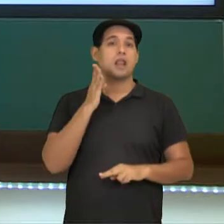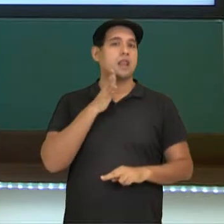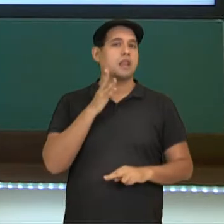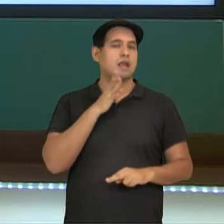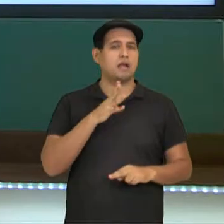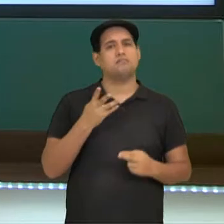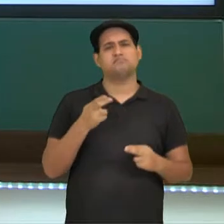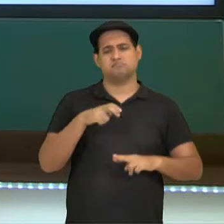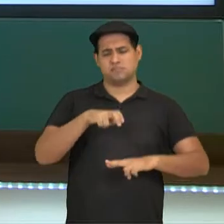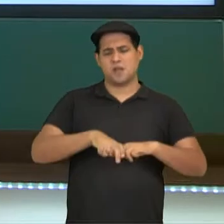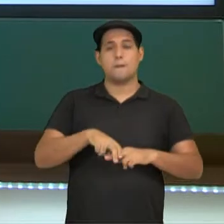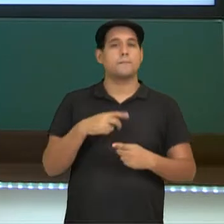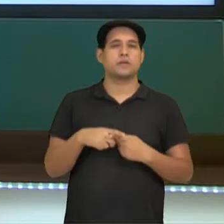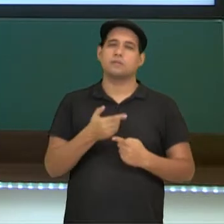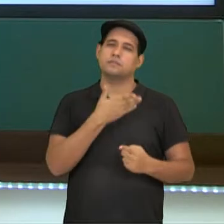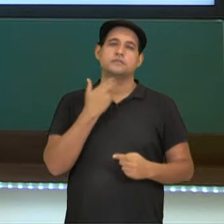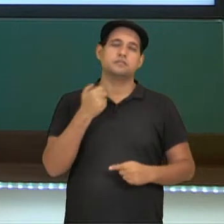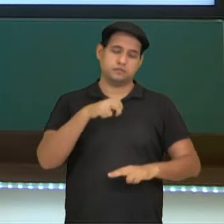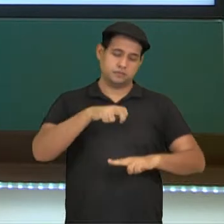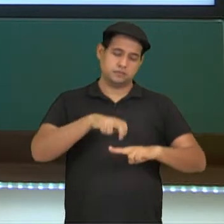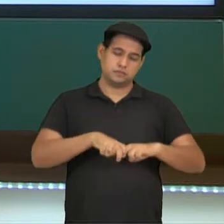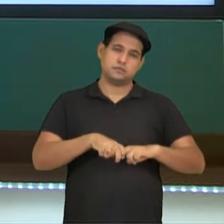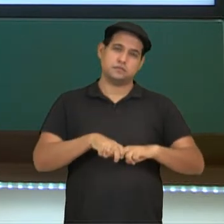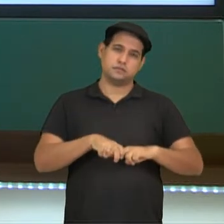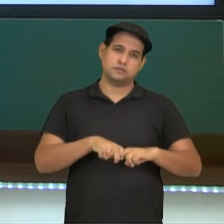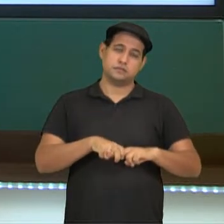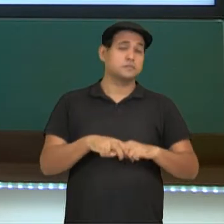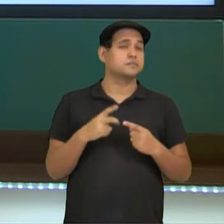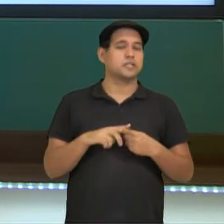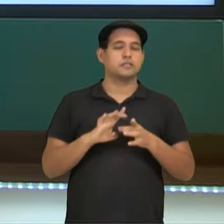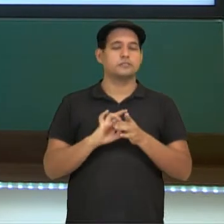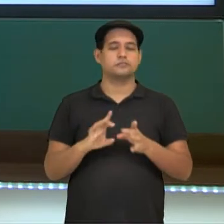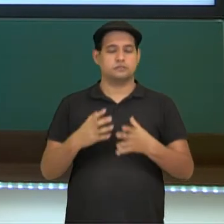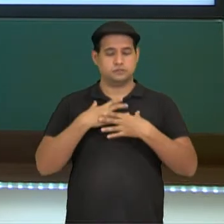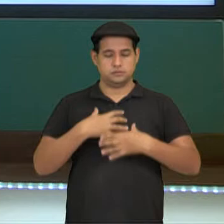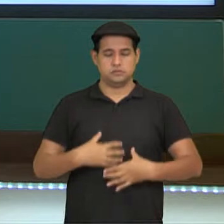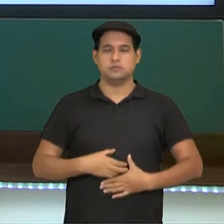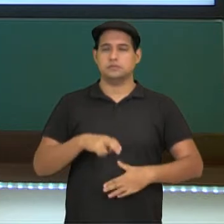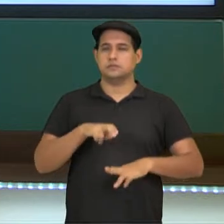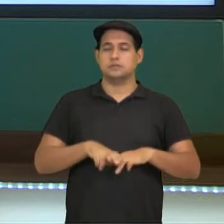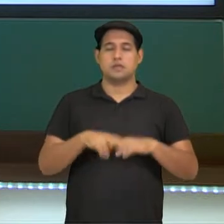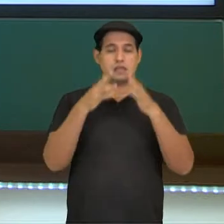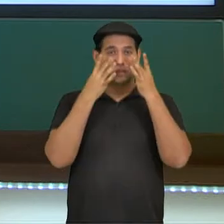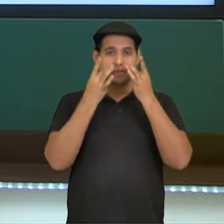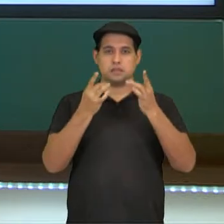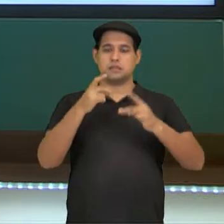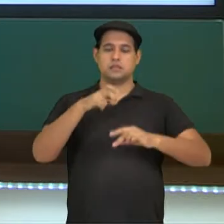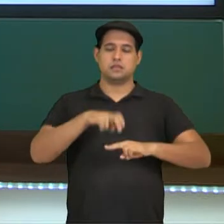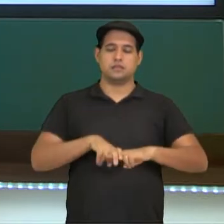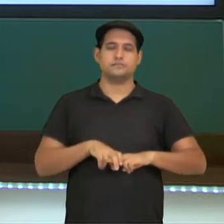posição sentada é a mais indicada por deixar o corpo em um pequeno estado de atenção.